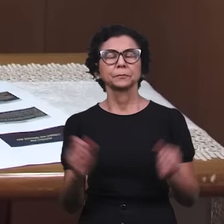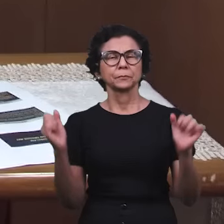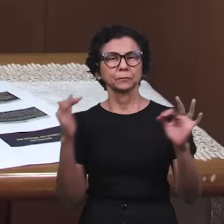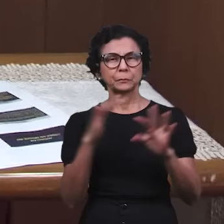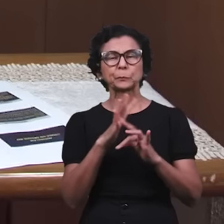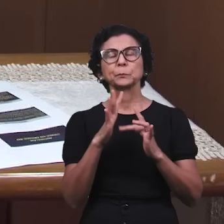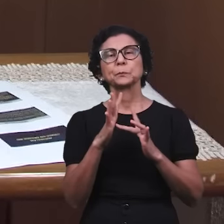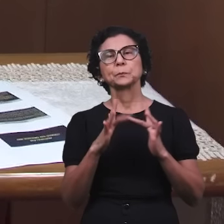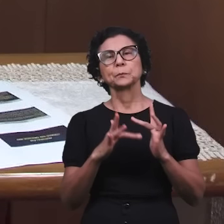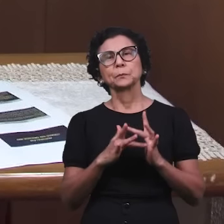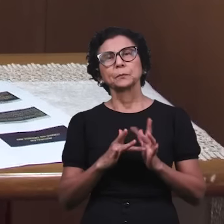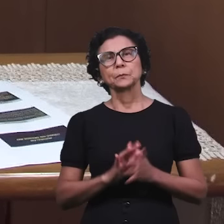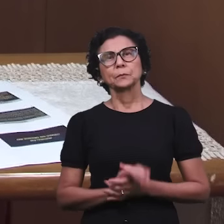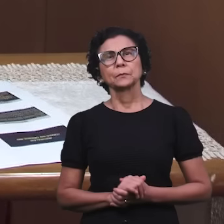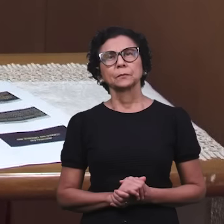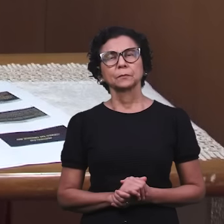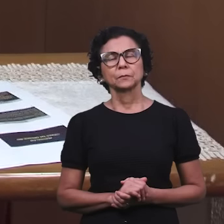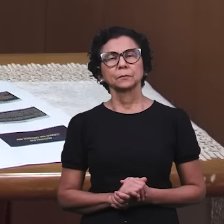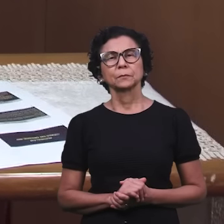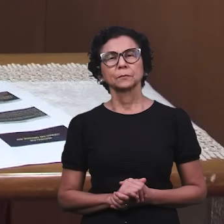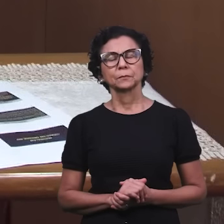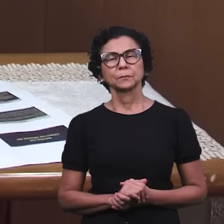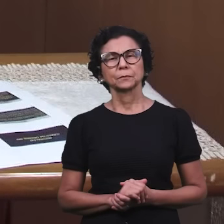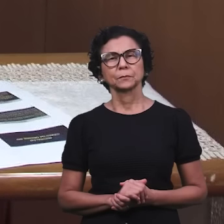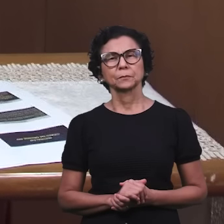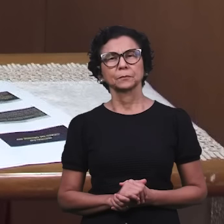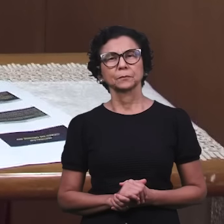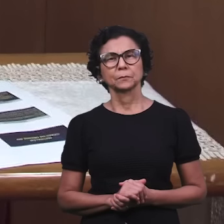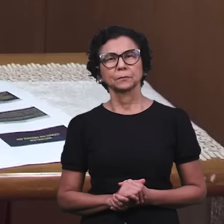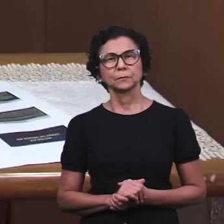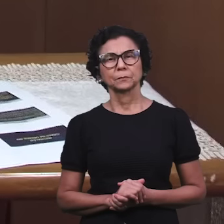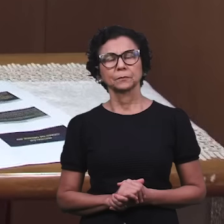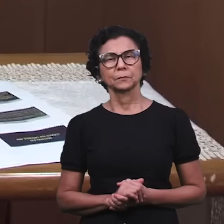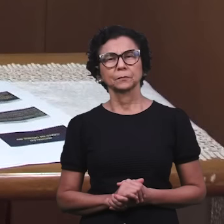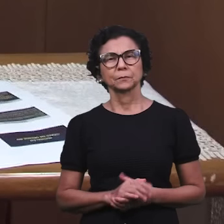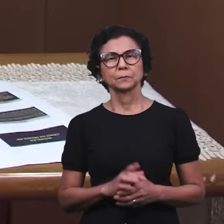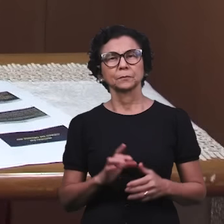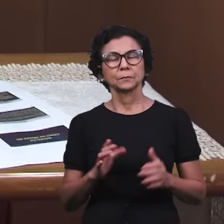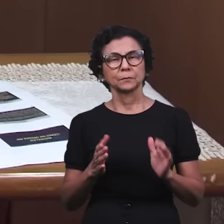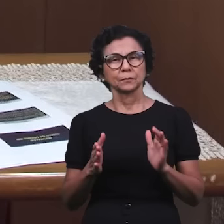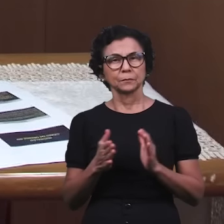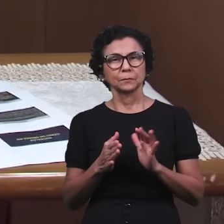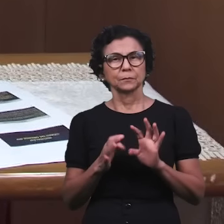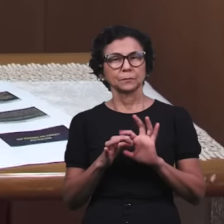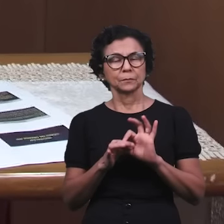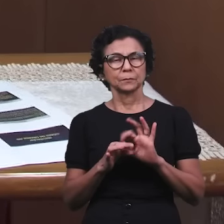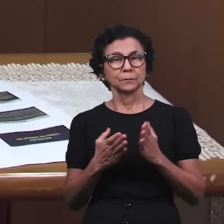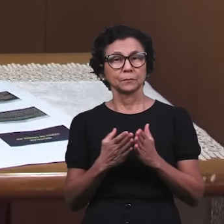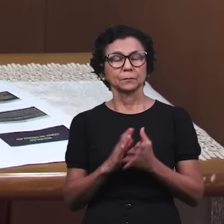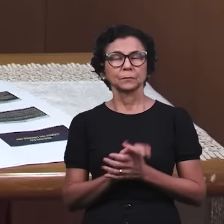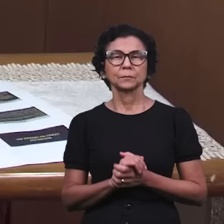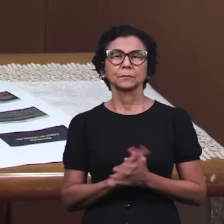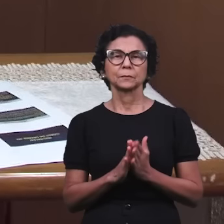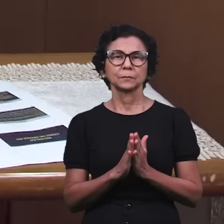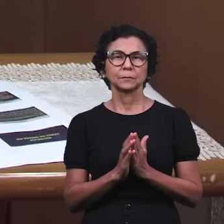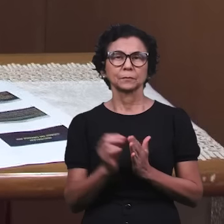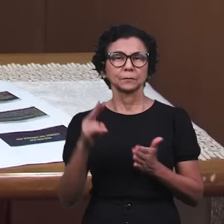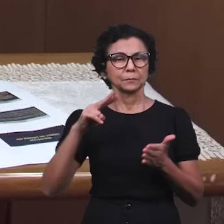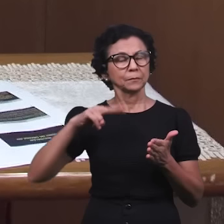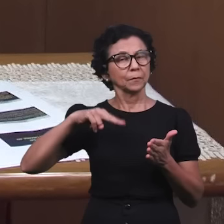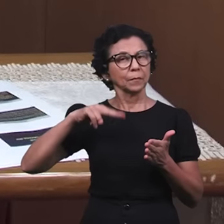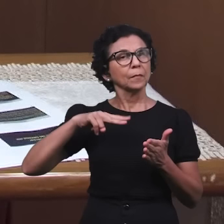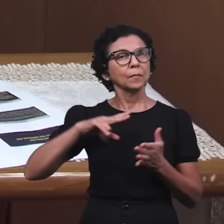Glória a Jesus. Após esse período de dedicação, de comunhão com o Senhor, estaremos meditando